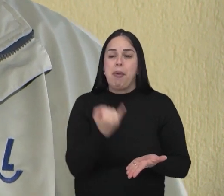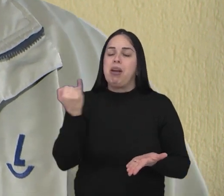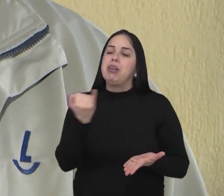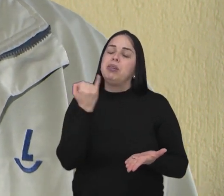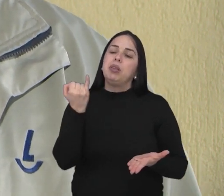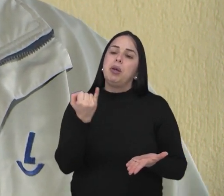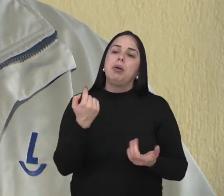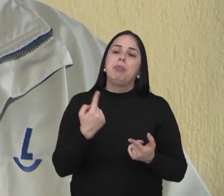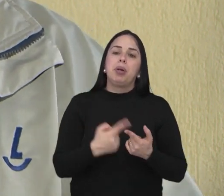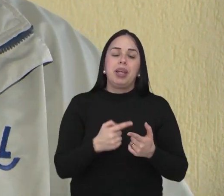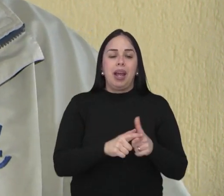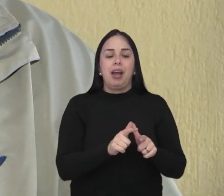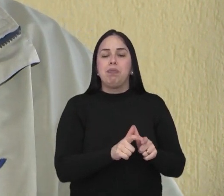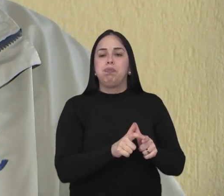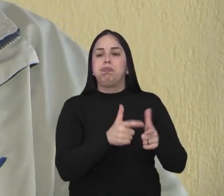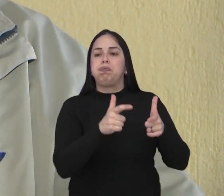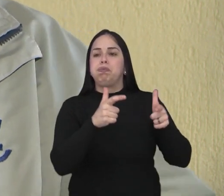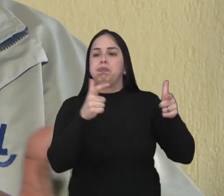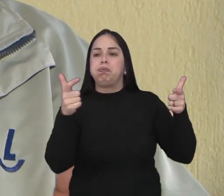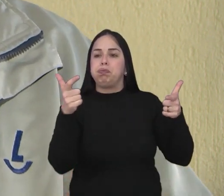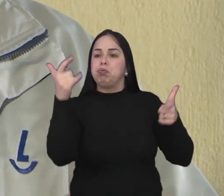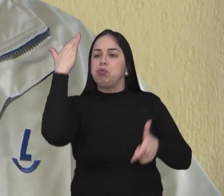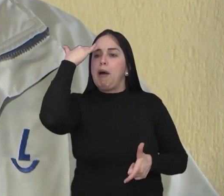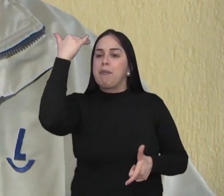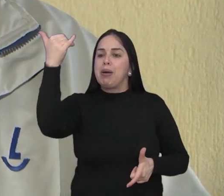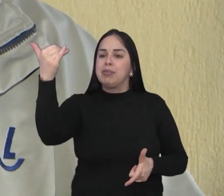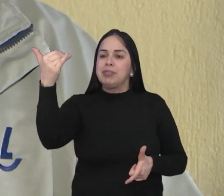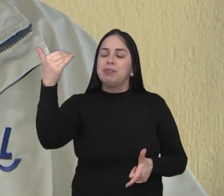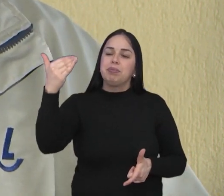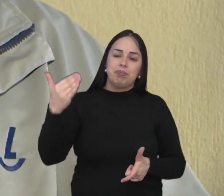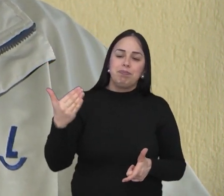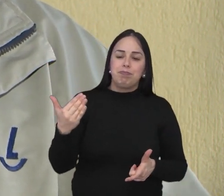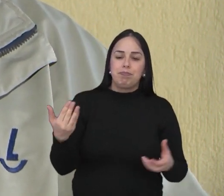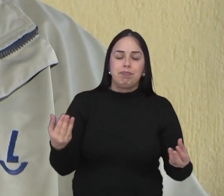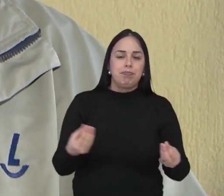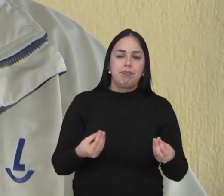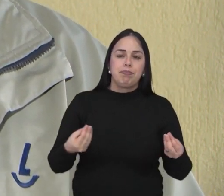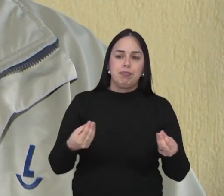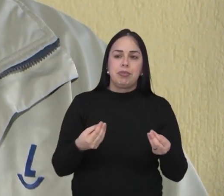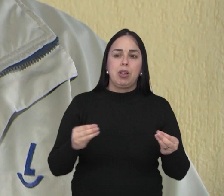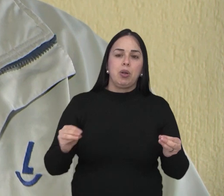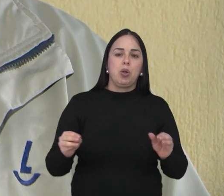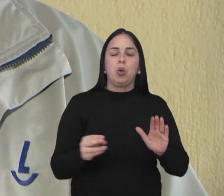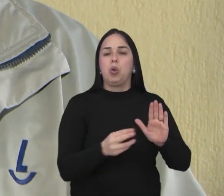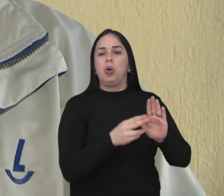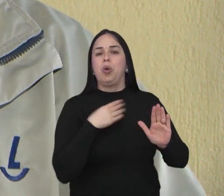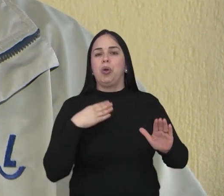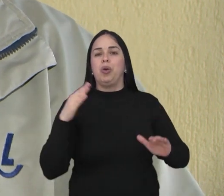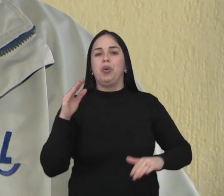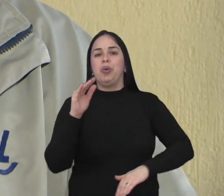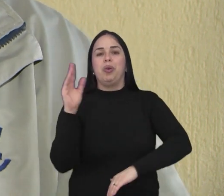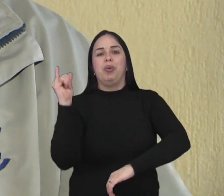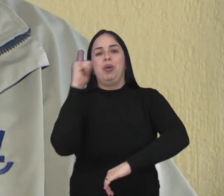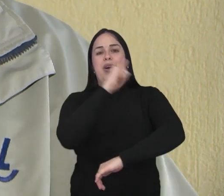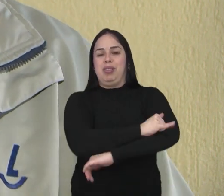fez é importantíssimo, porque faz com que a empresa cresça, né, e ela, como que eu posso dizer, o nome dela, né, mundialmente